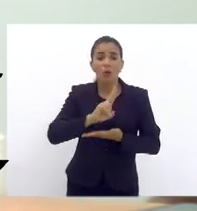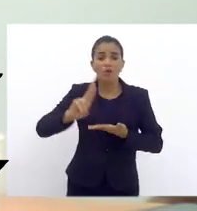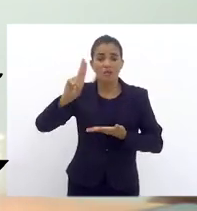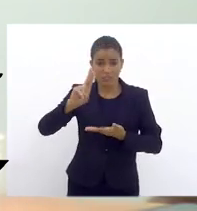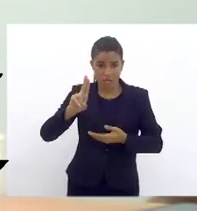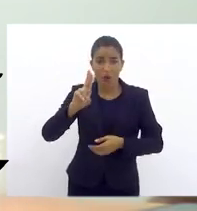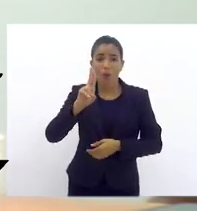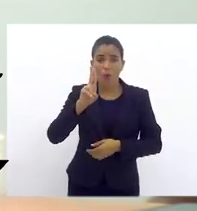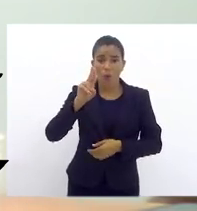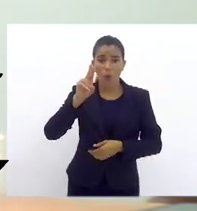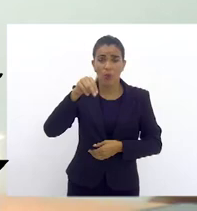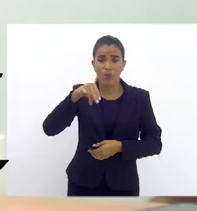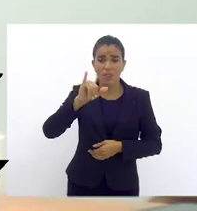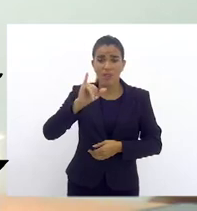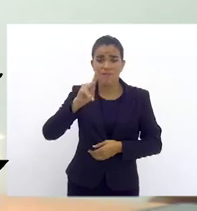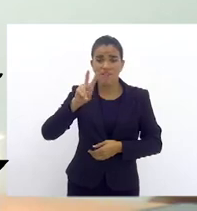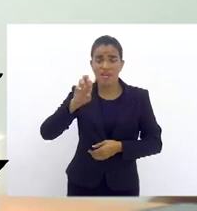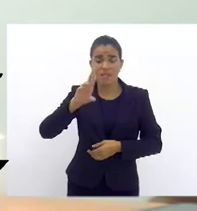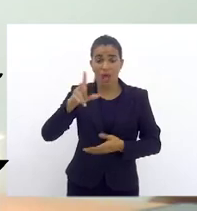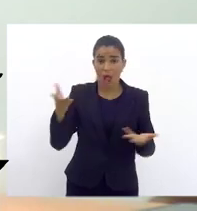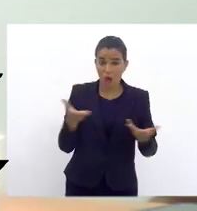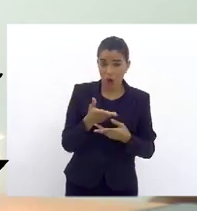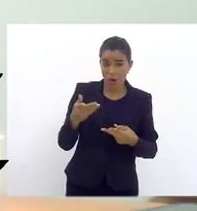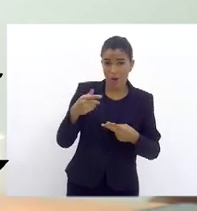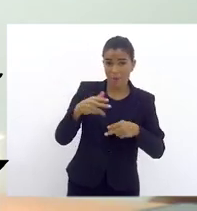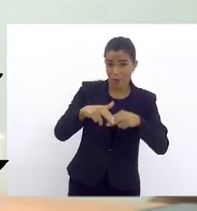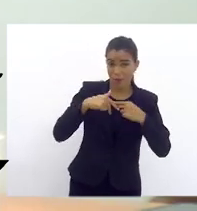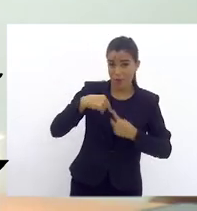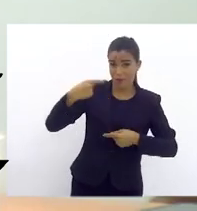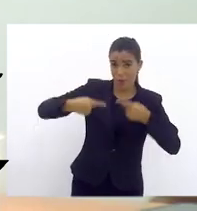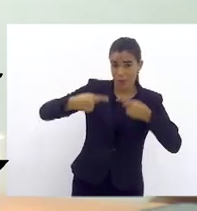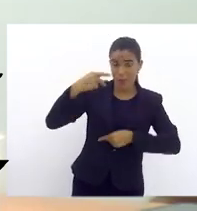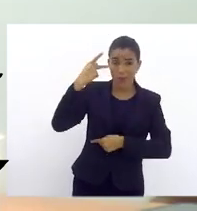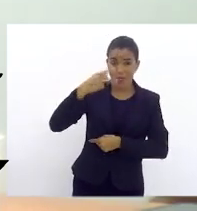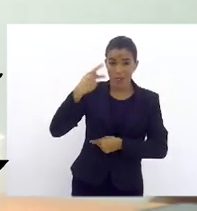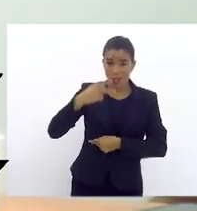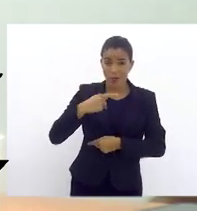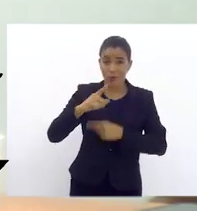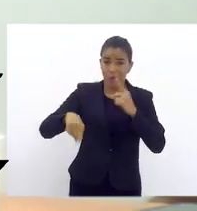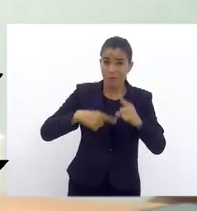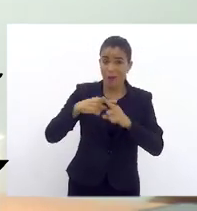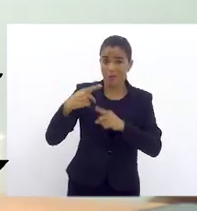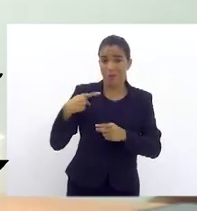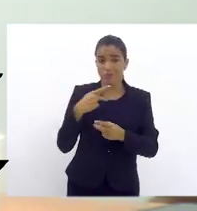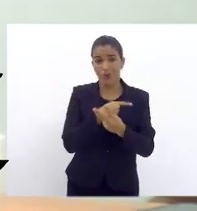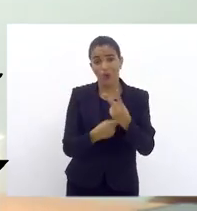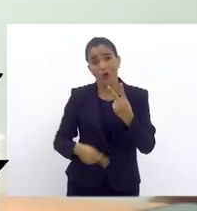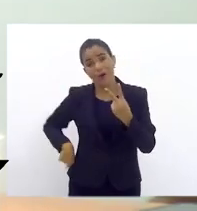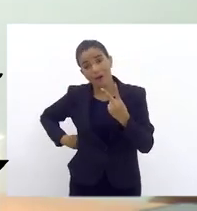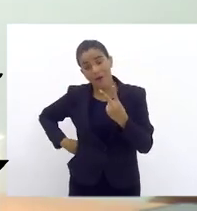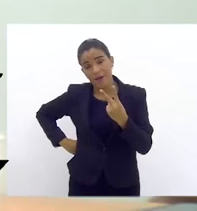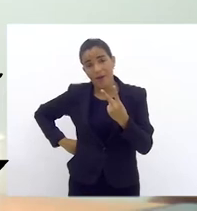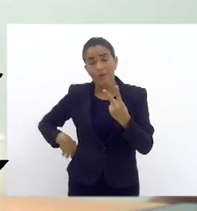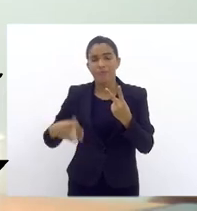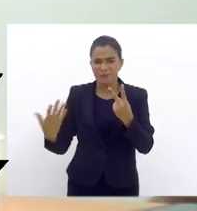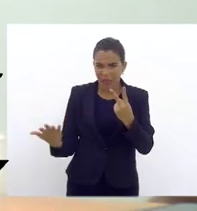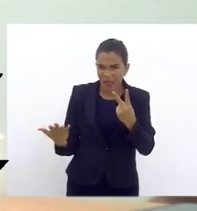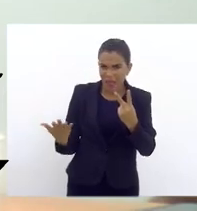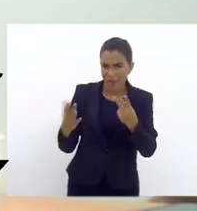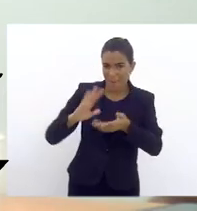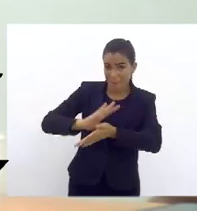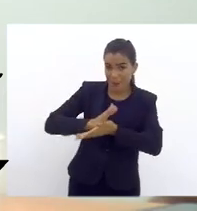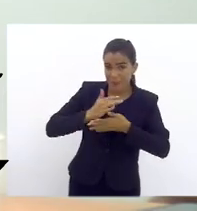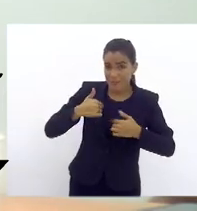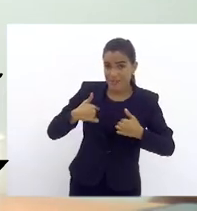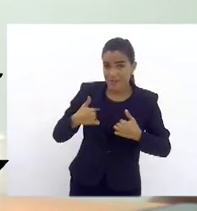de ladrão duas vezes acredita porque sou político Deputado e porque sou Pastor da Universal seria isso um